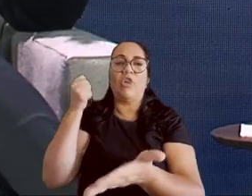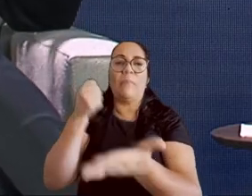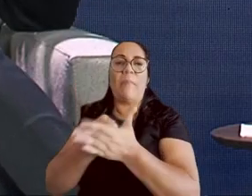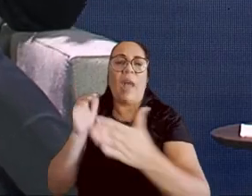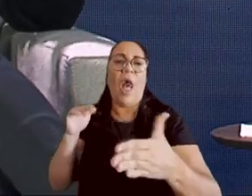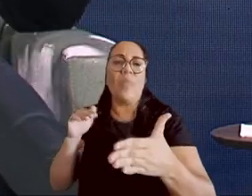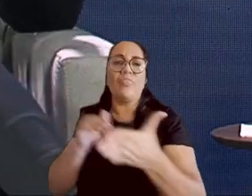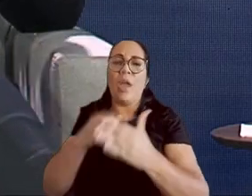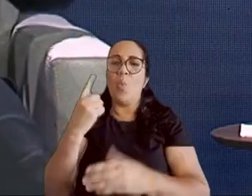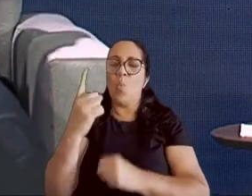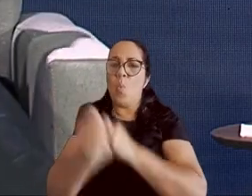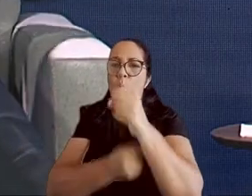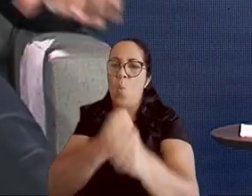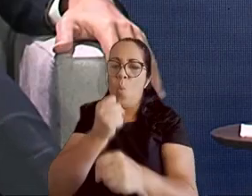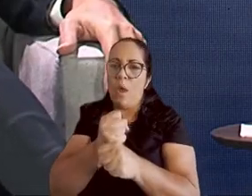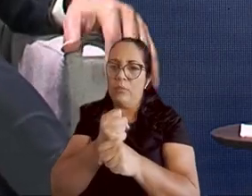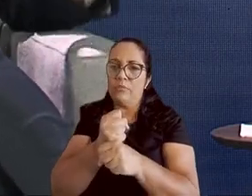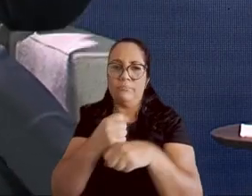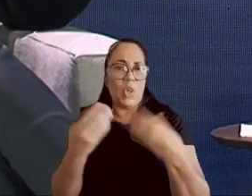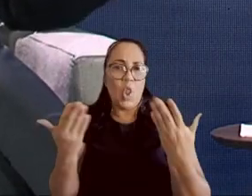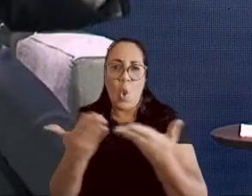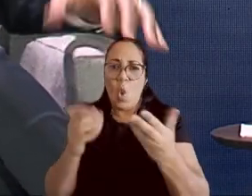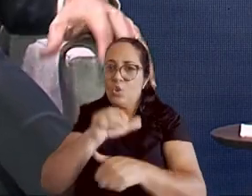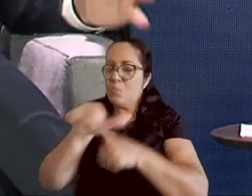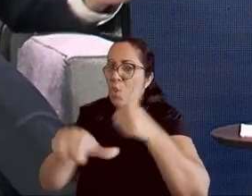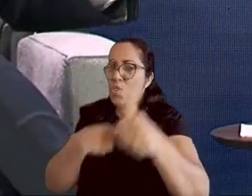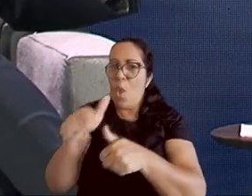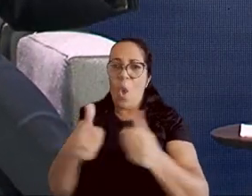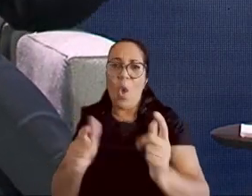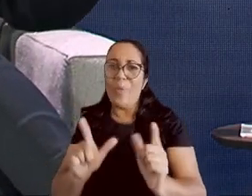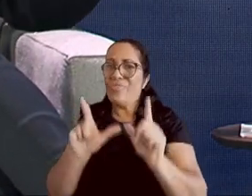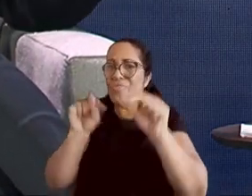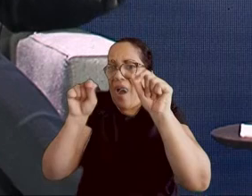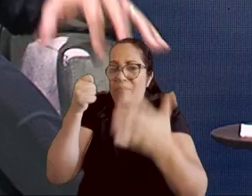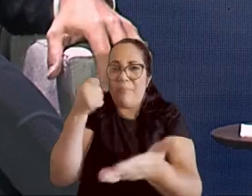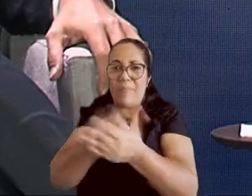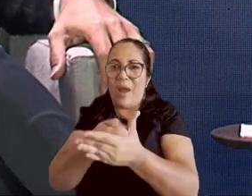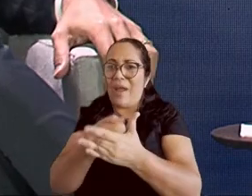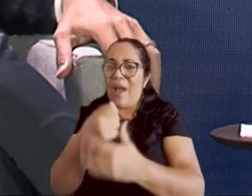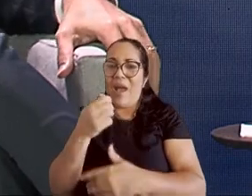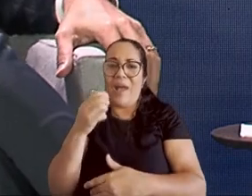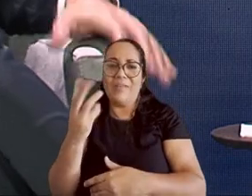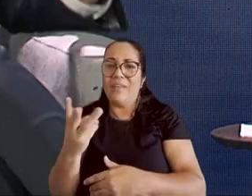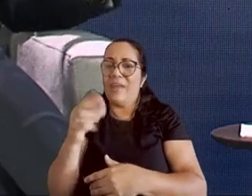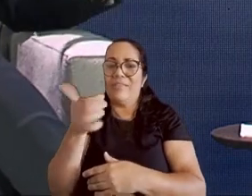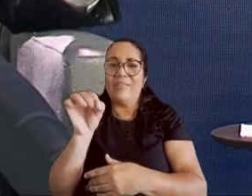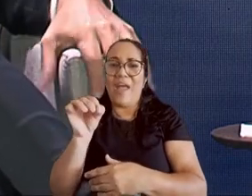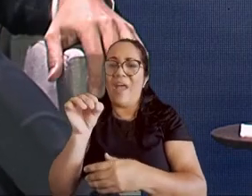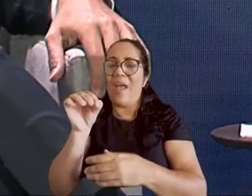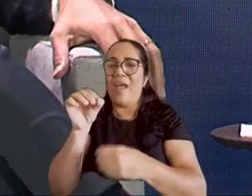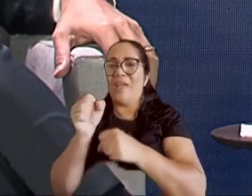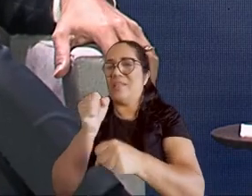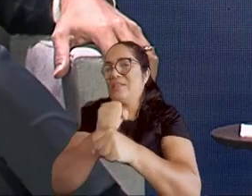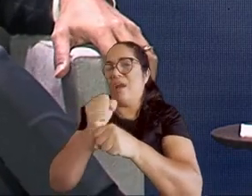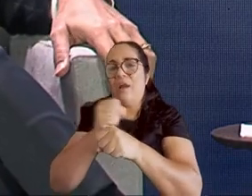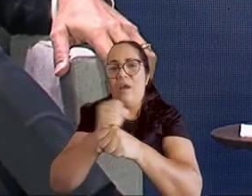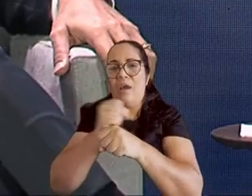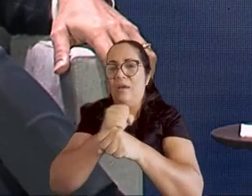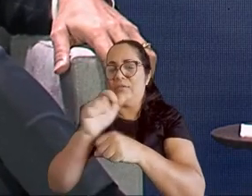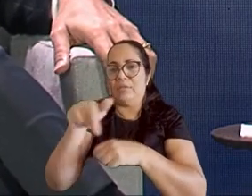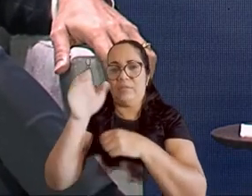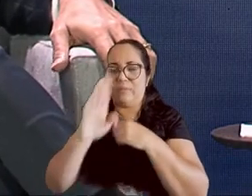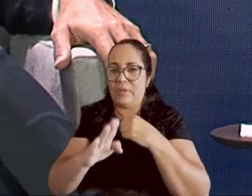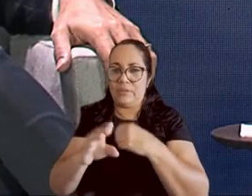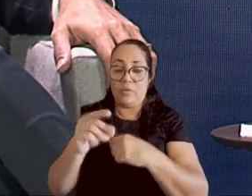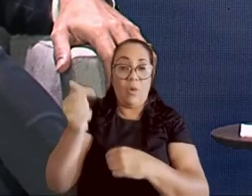compassivo de três quatro cinco 10 anos né a gente começou a ver missões de 10 anos no Brasil que nos últimos três anos né Isso não era um algo que a gente